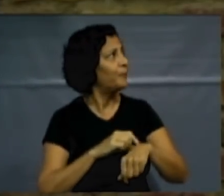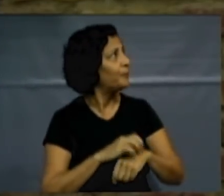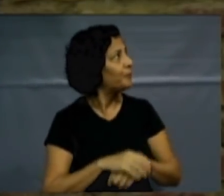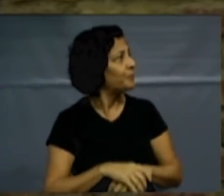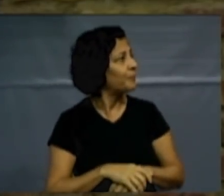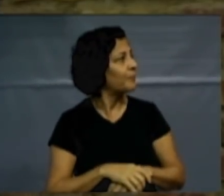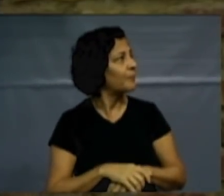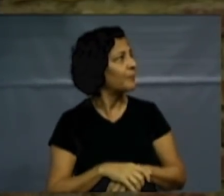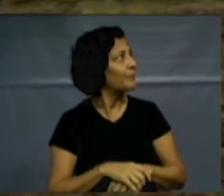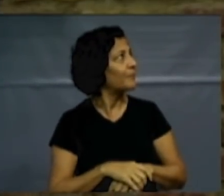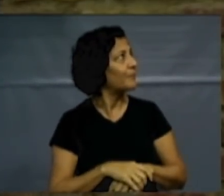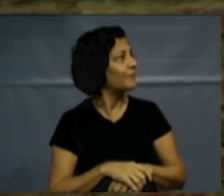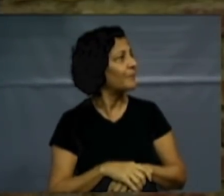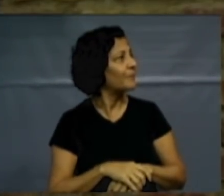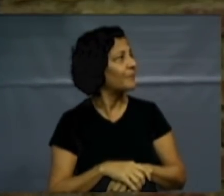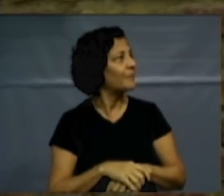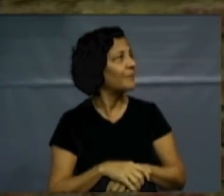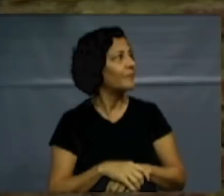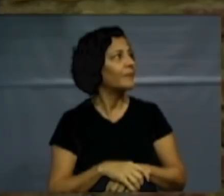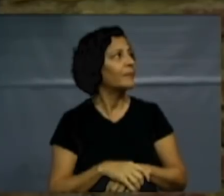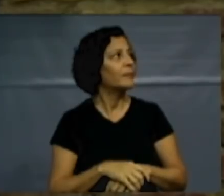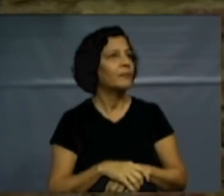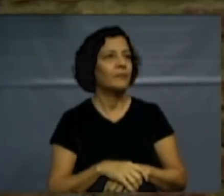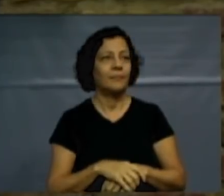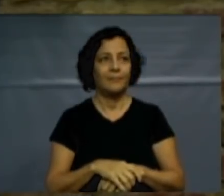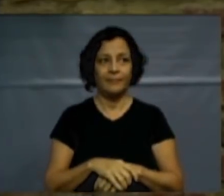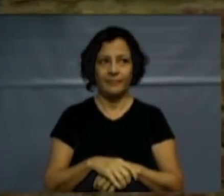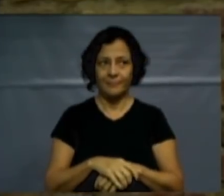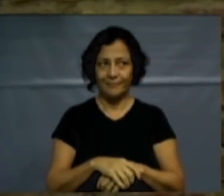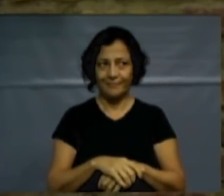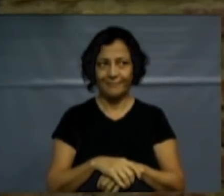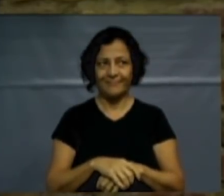Vamos lá. Já dei F5 duas vezes.